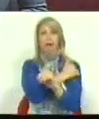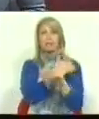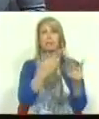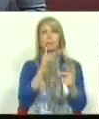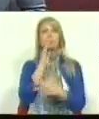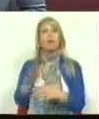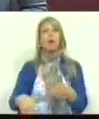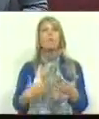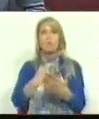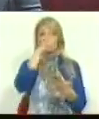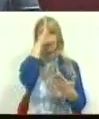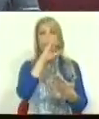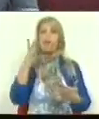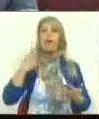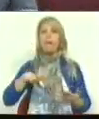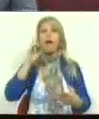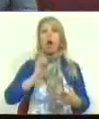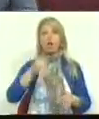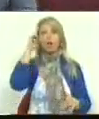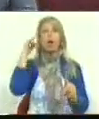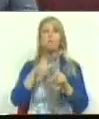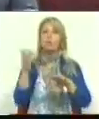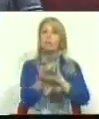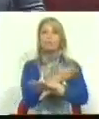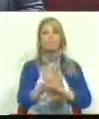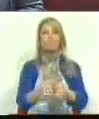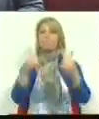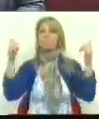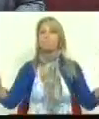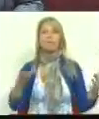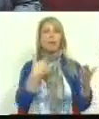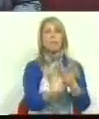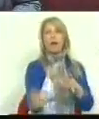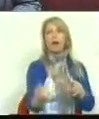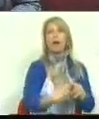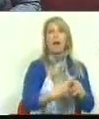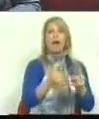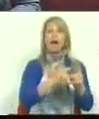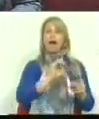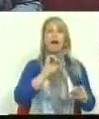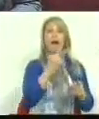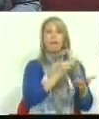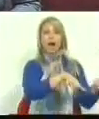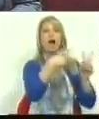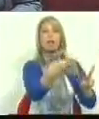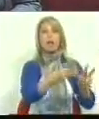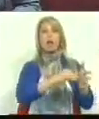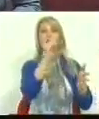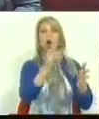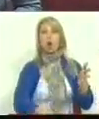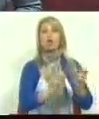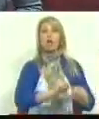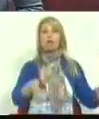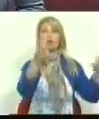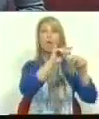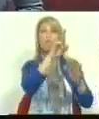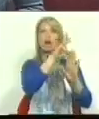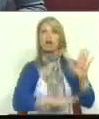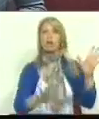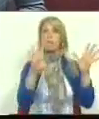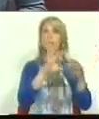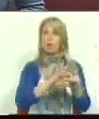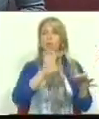separar águas e motivar uma passagem rápida dos contratos para o novo regime, salvaguardando os casos que, em nosso entender,